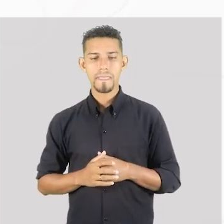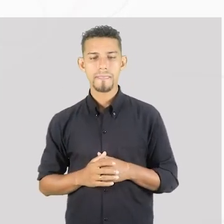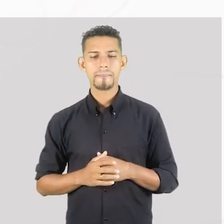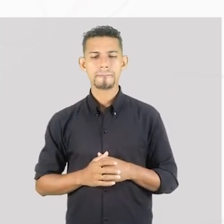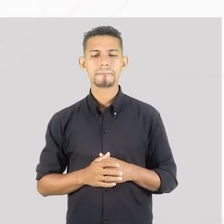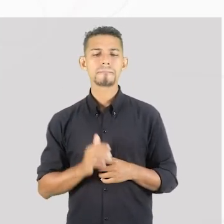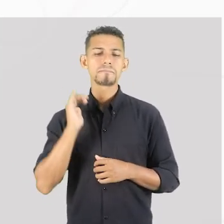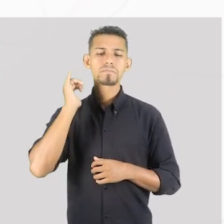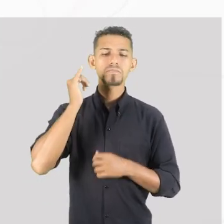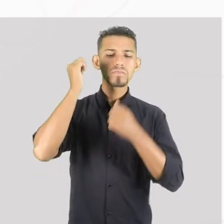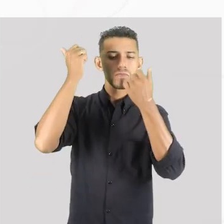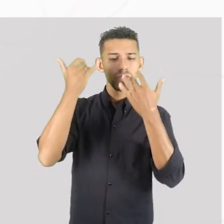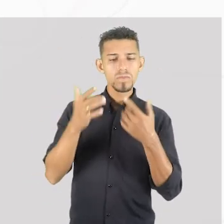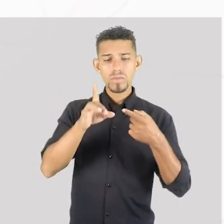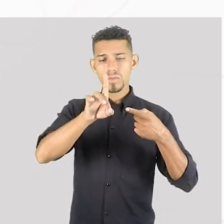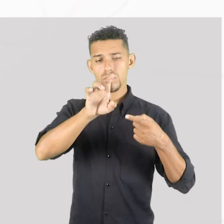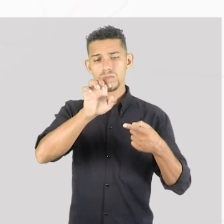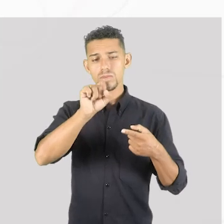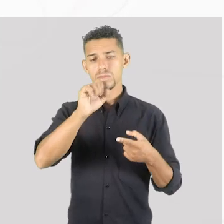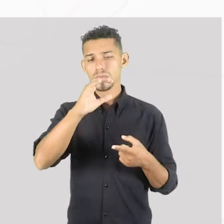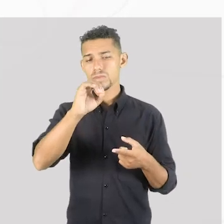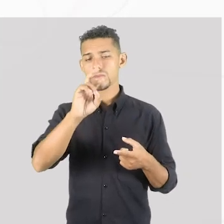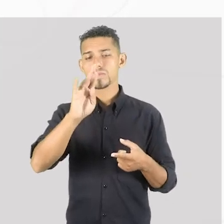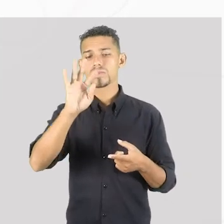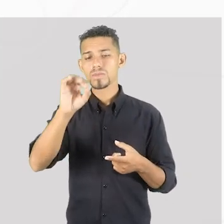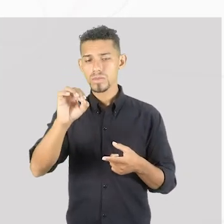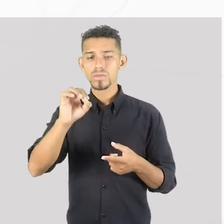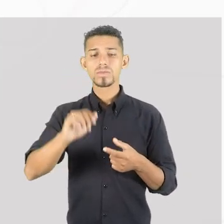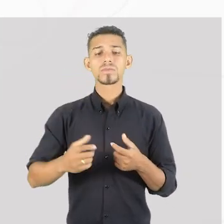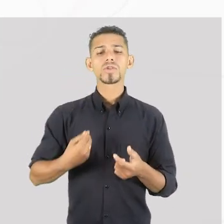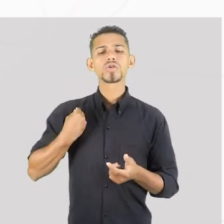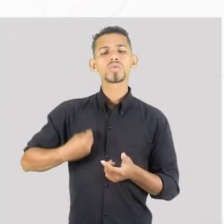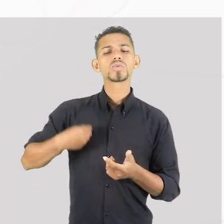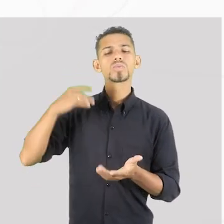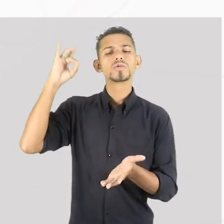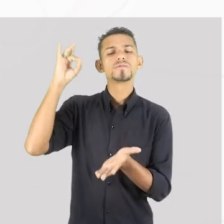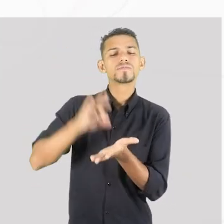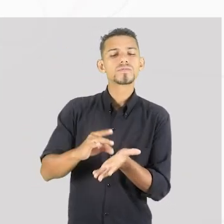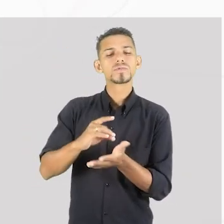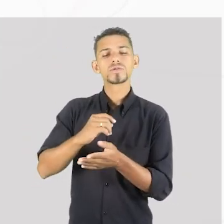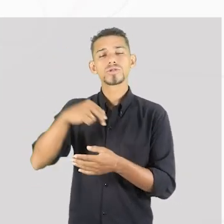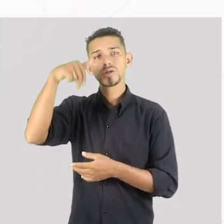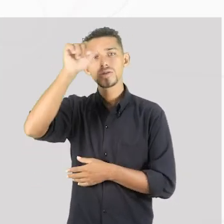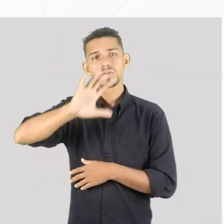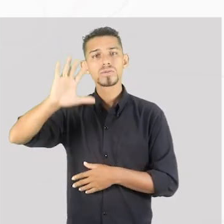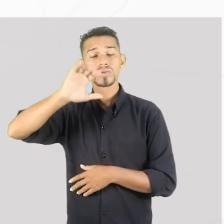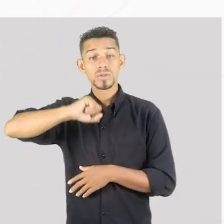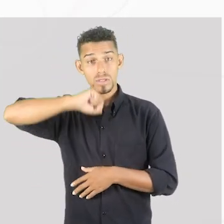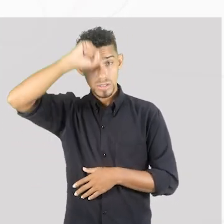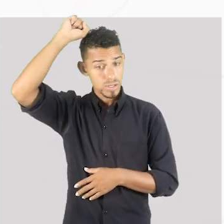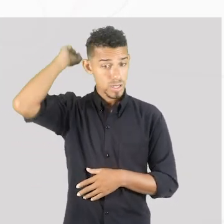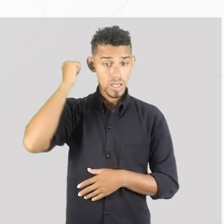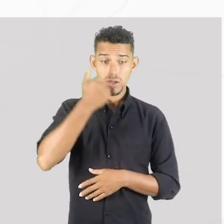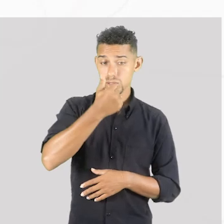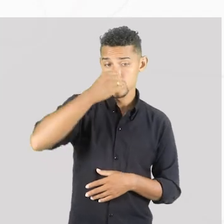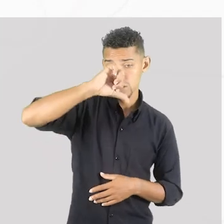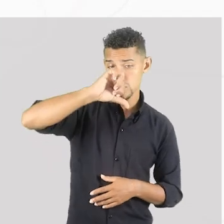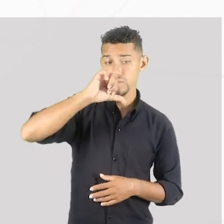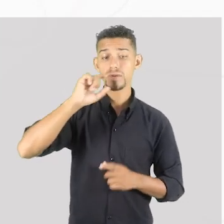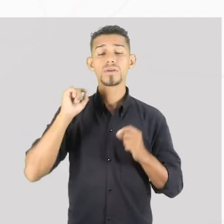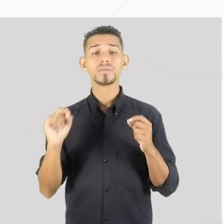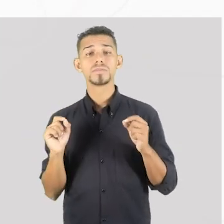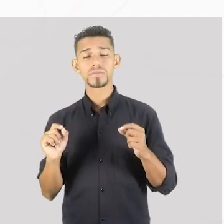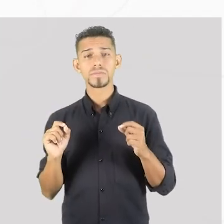da realidade nacional do século XIX ao você perceber que os textos literários,